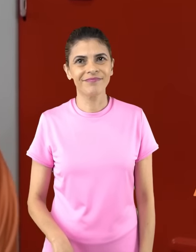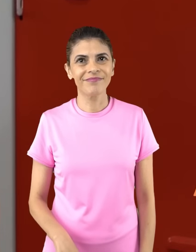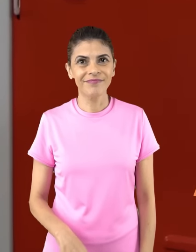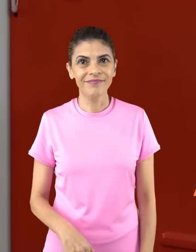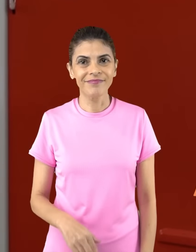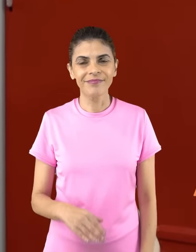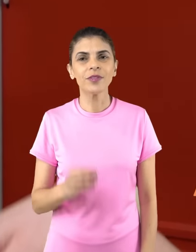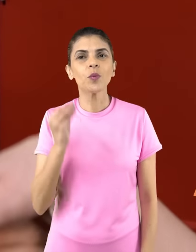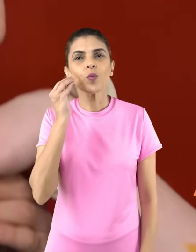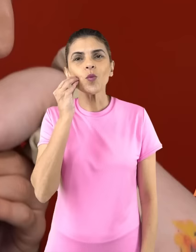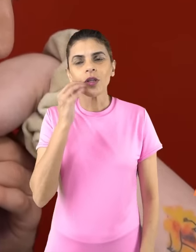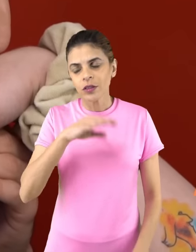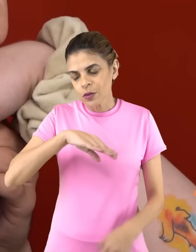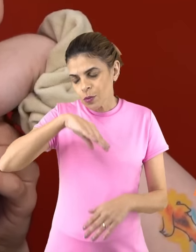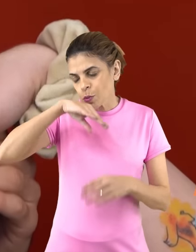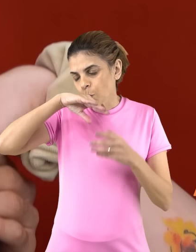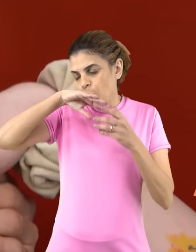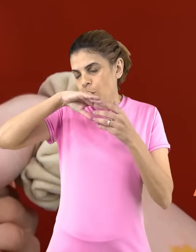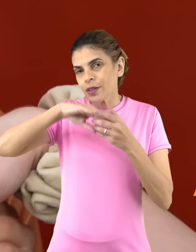Toma aqui seu beijo